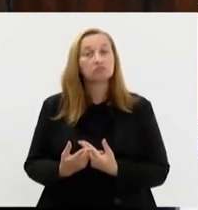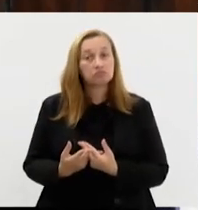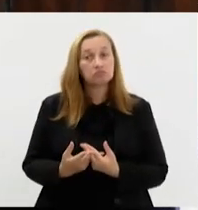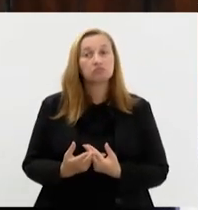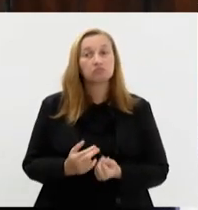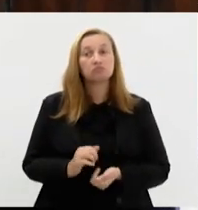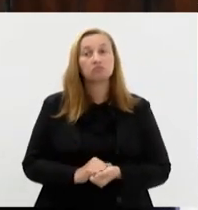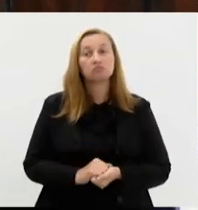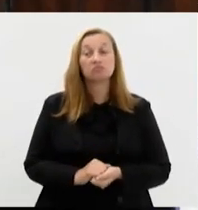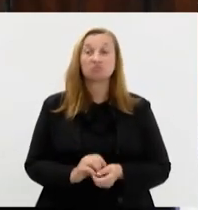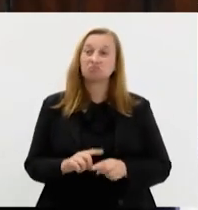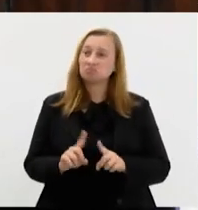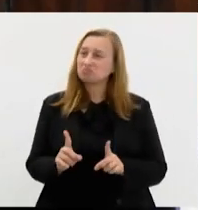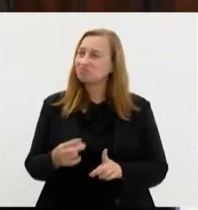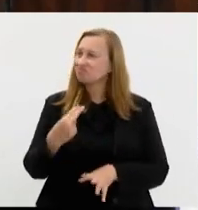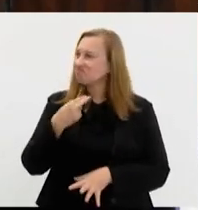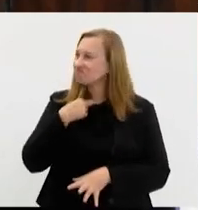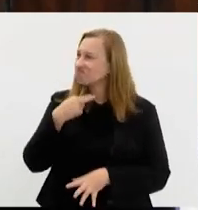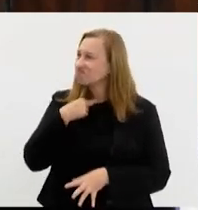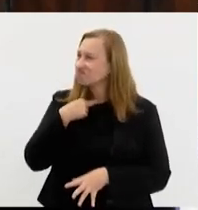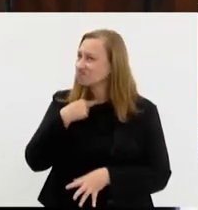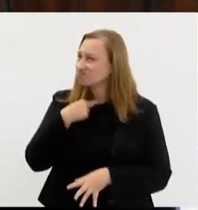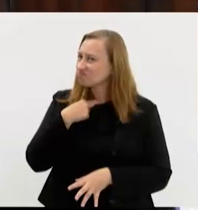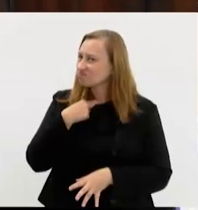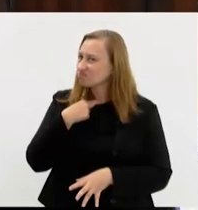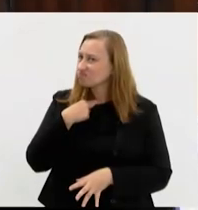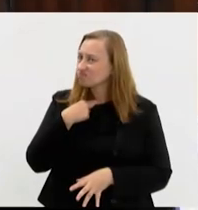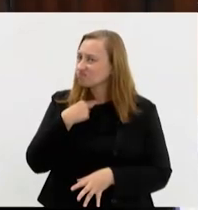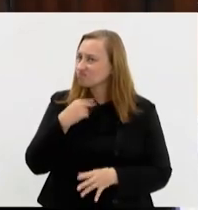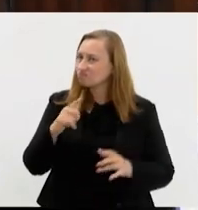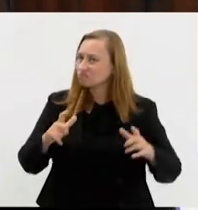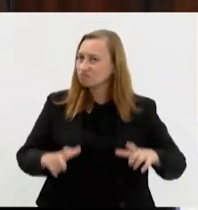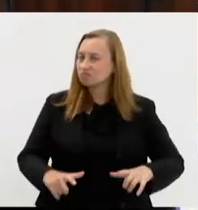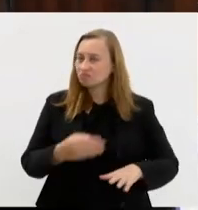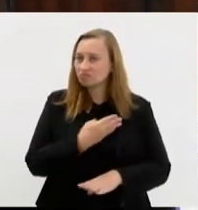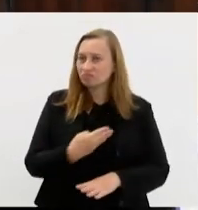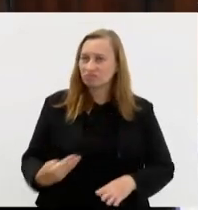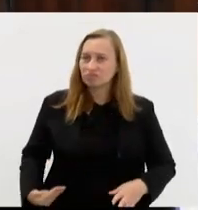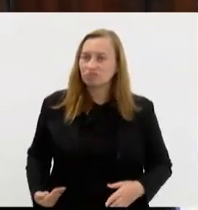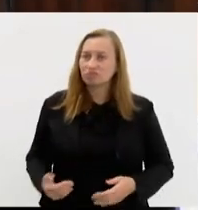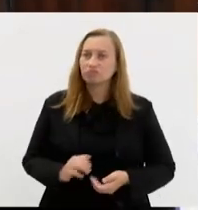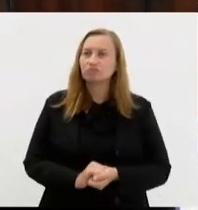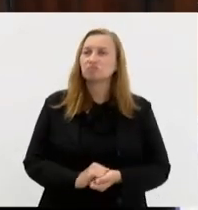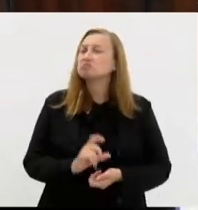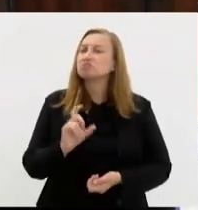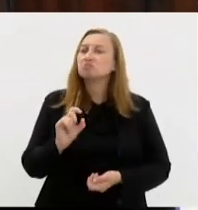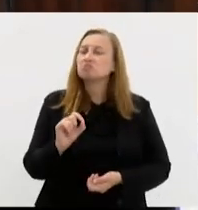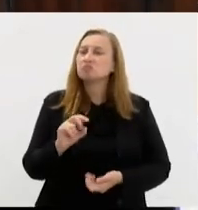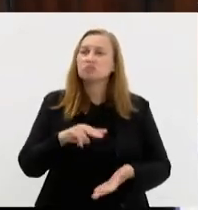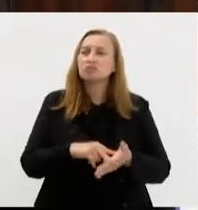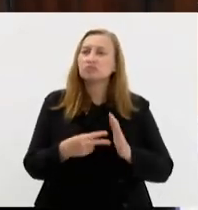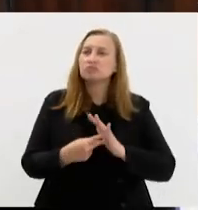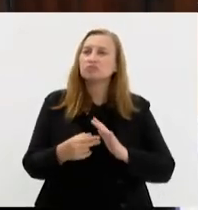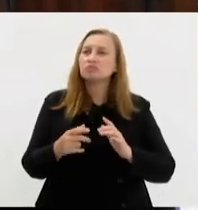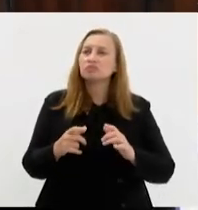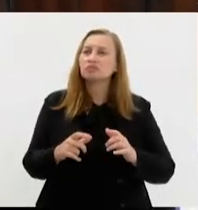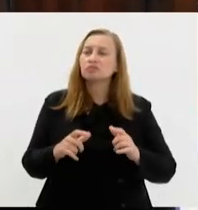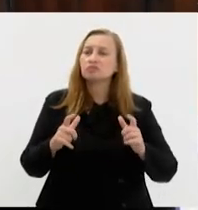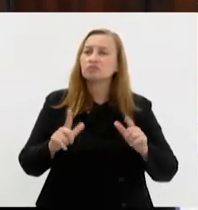reuniões mas não posso fazer um ato público aí vim a pergunta o que é um ato